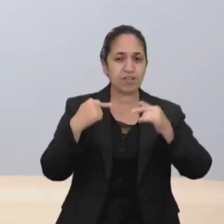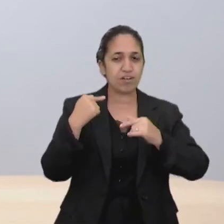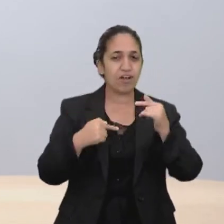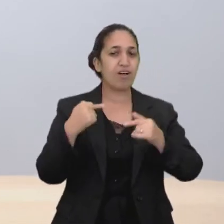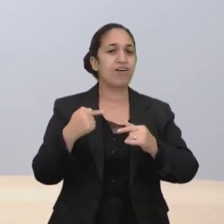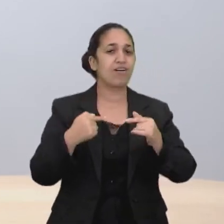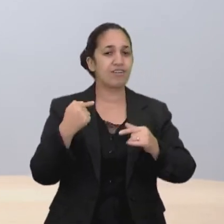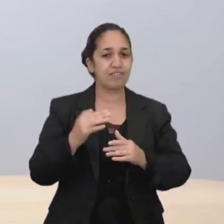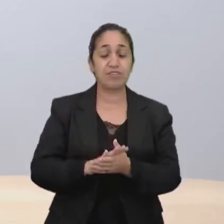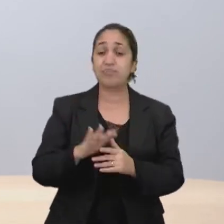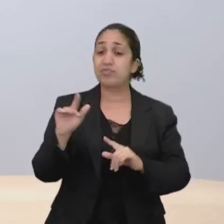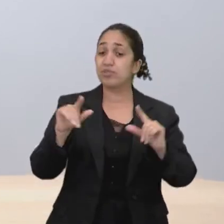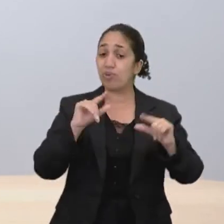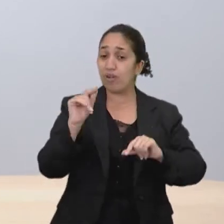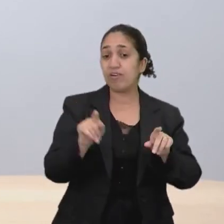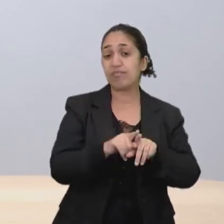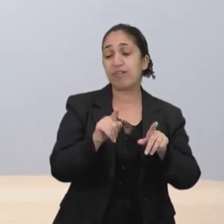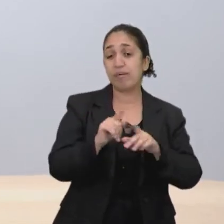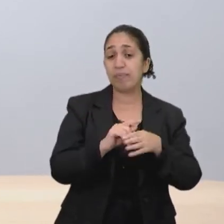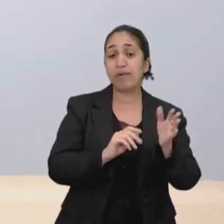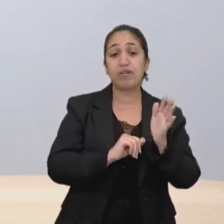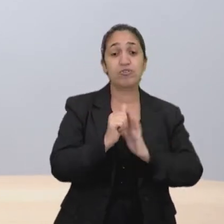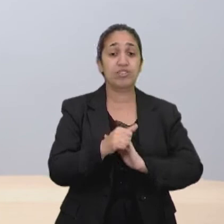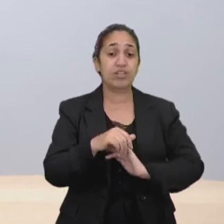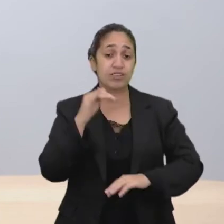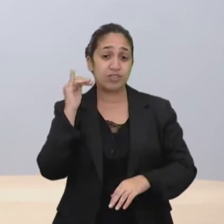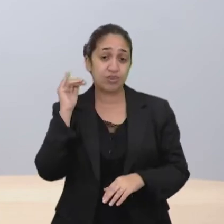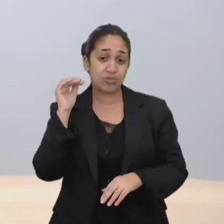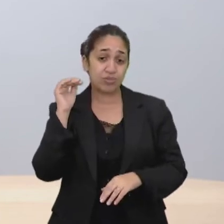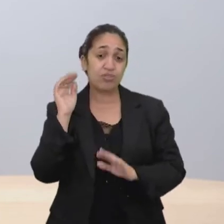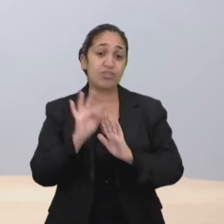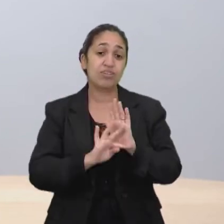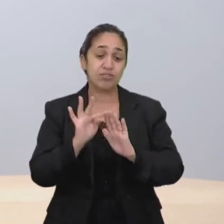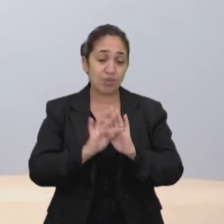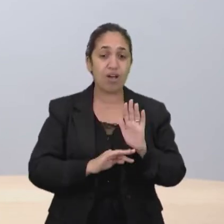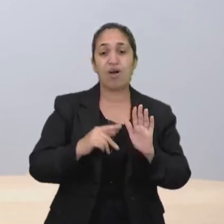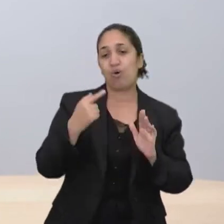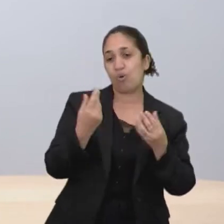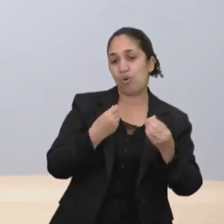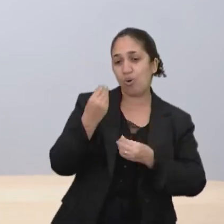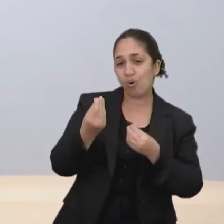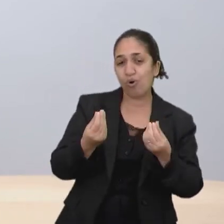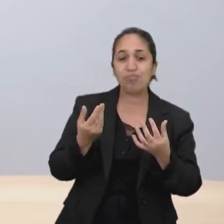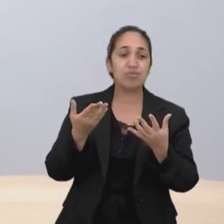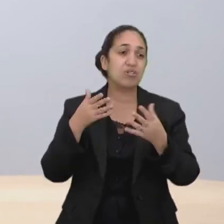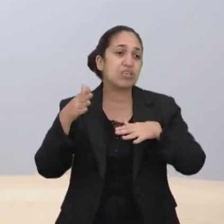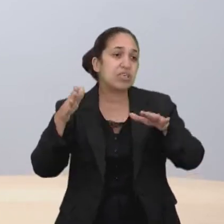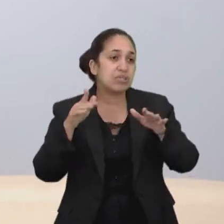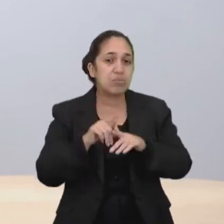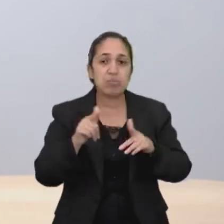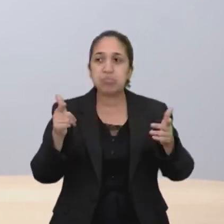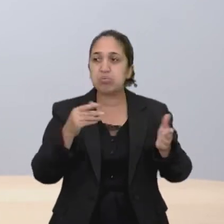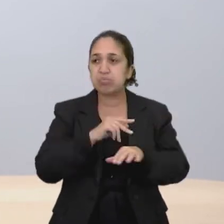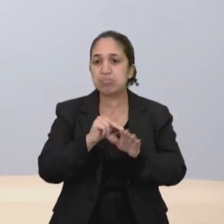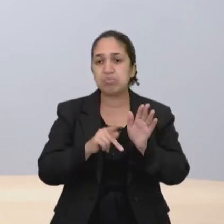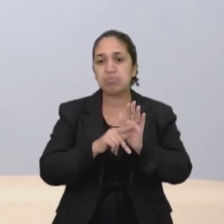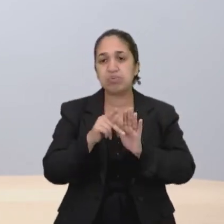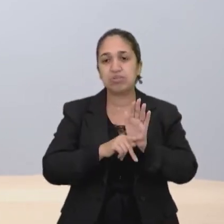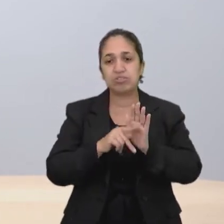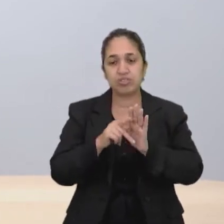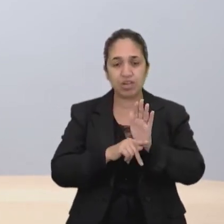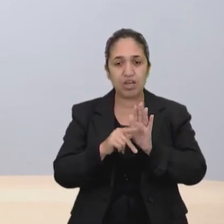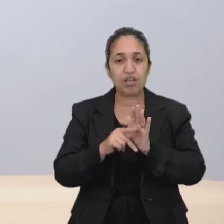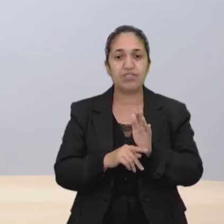debates, escolhendo o gênero textual e o suporte que vão aí ser o veículo, do seu projeto. Então, a gente